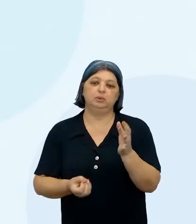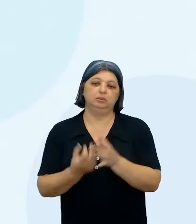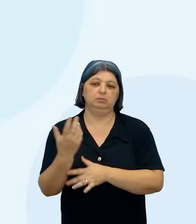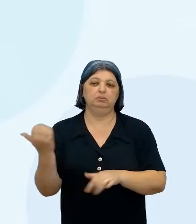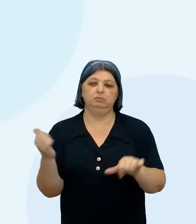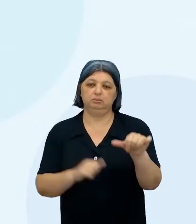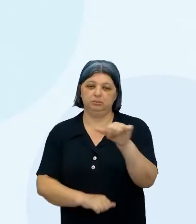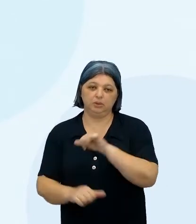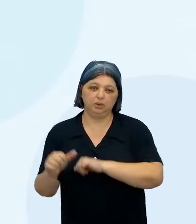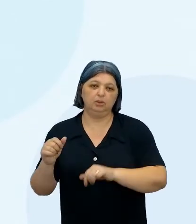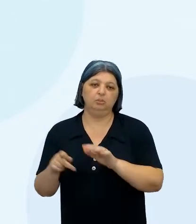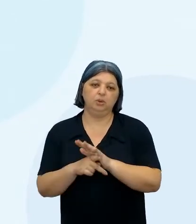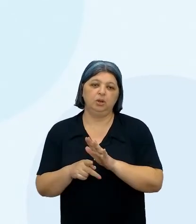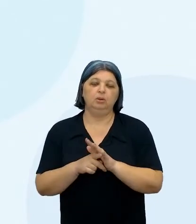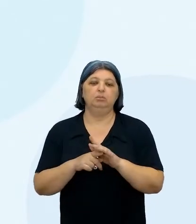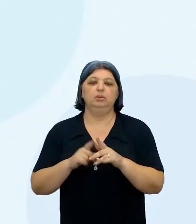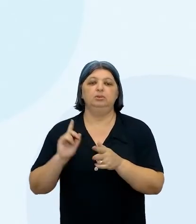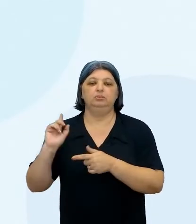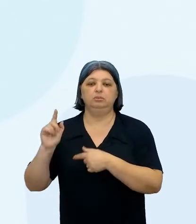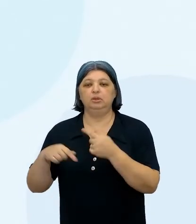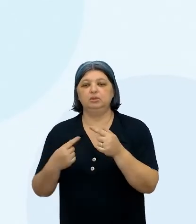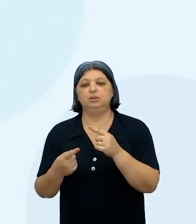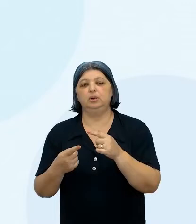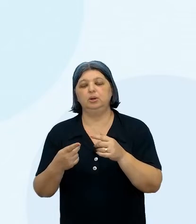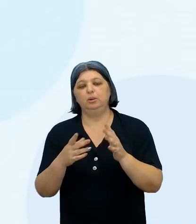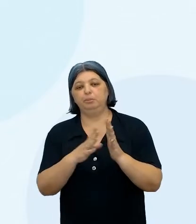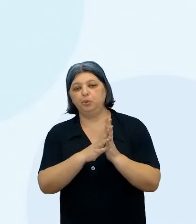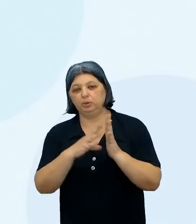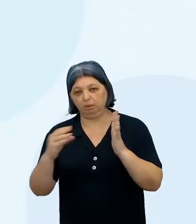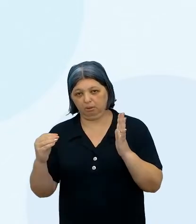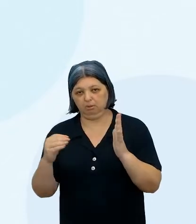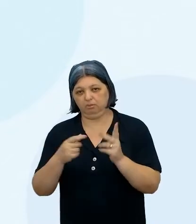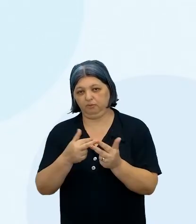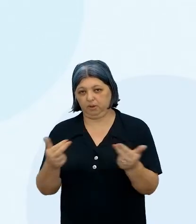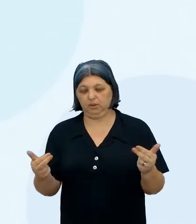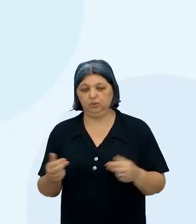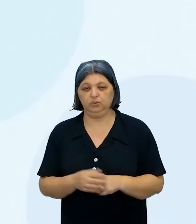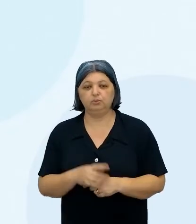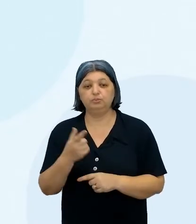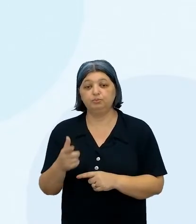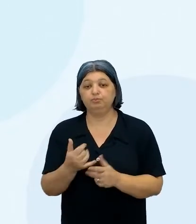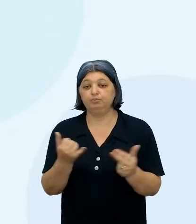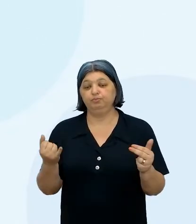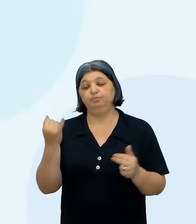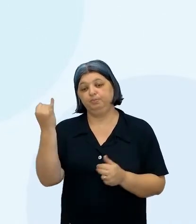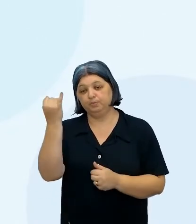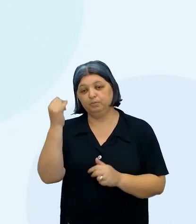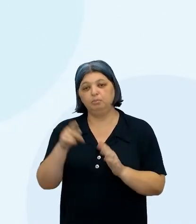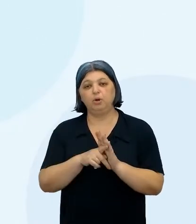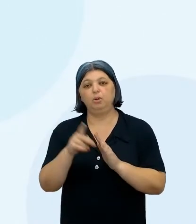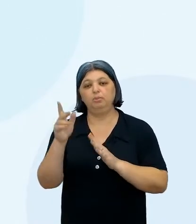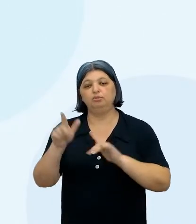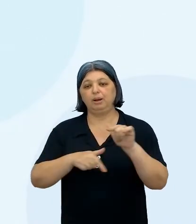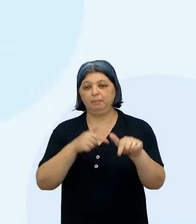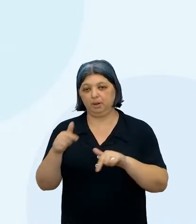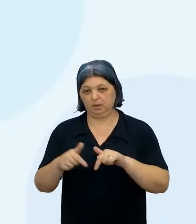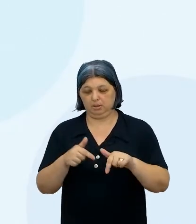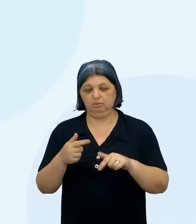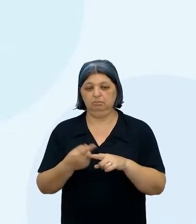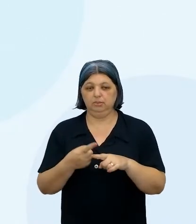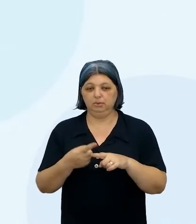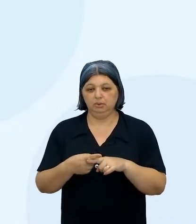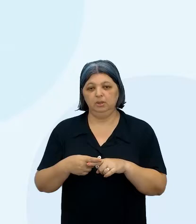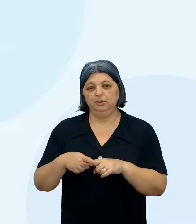gerações de modelos, que era o que eu falei também, né? Outro fator importante está relacionado com os empregos, uma vez que os empregados têm